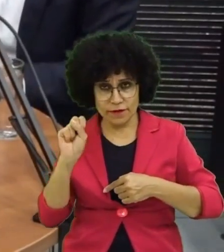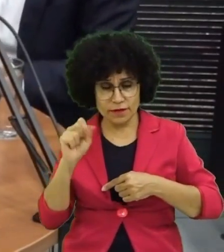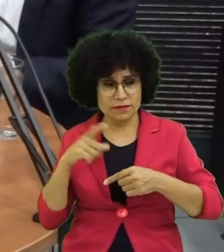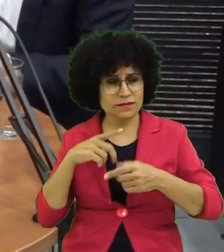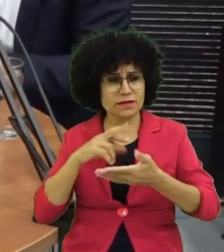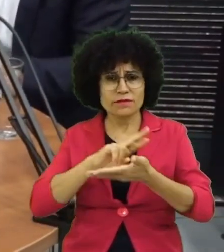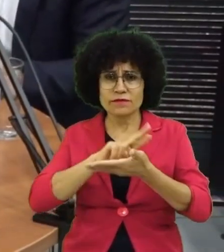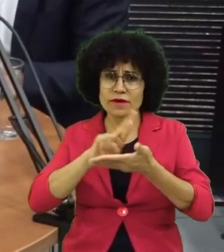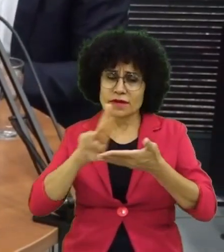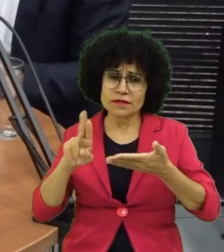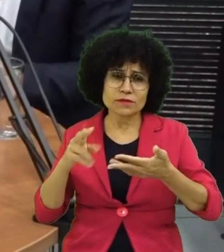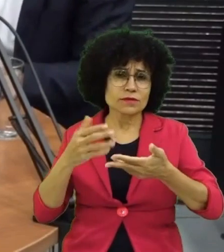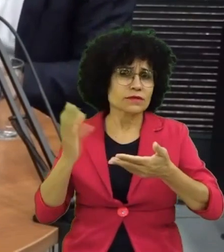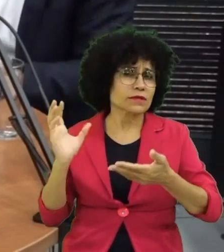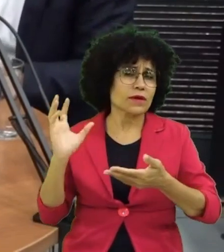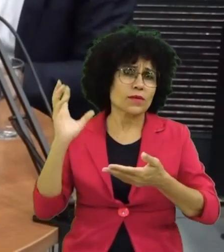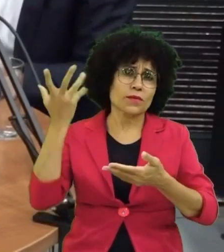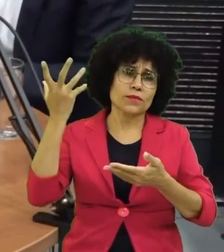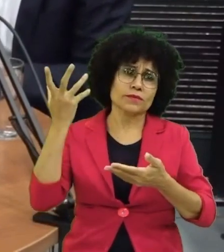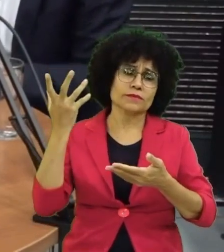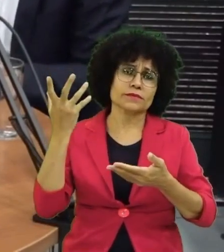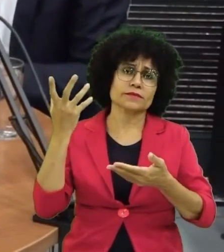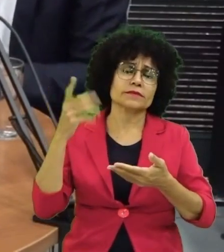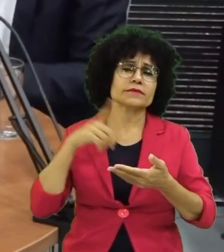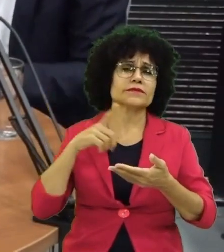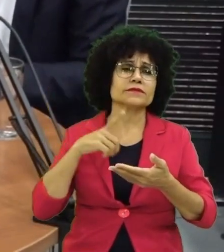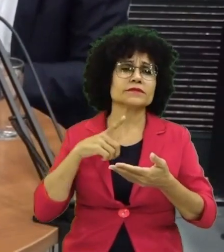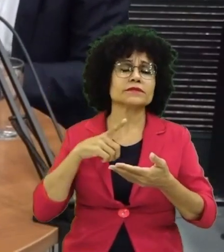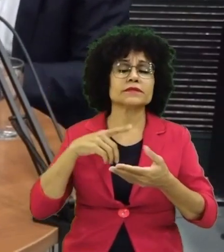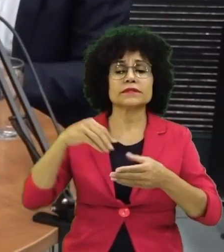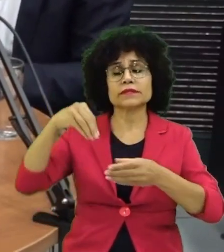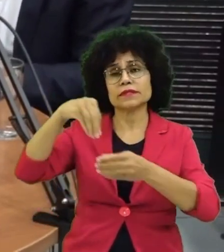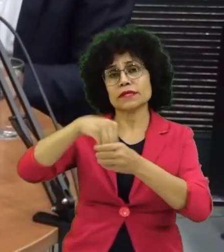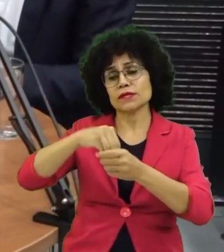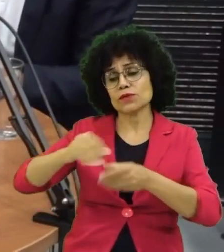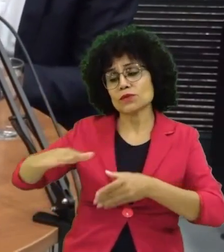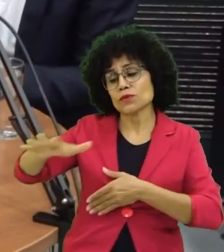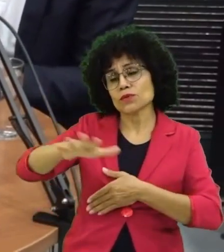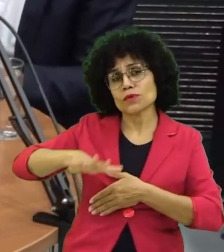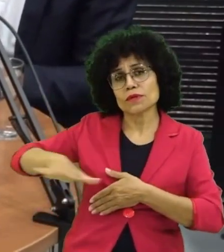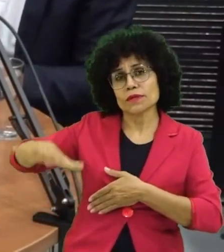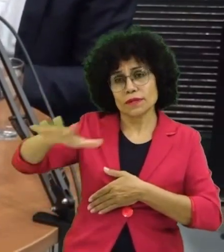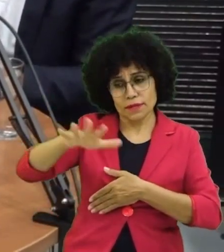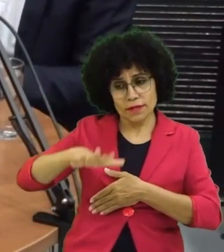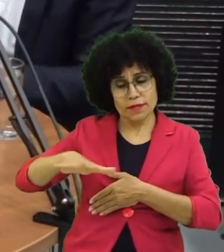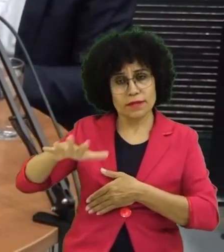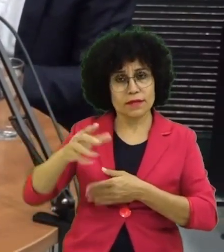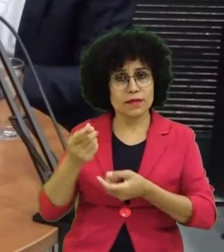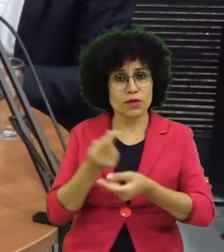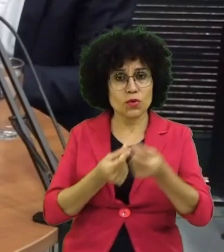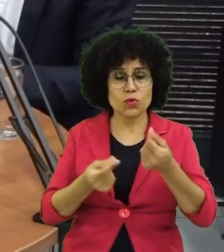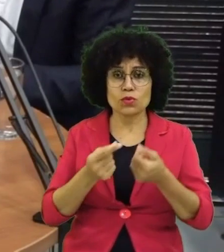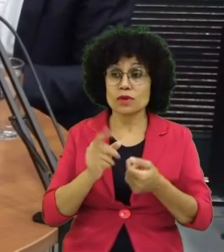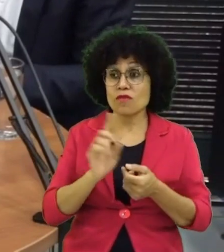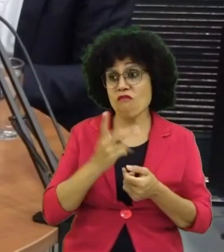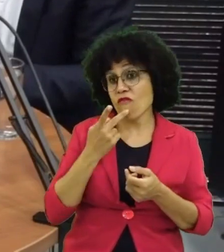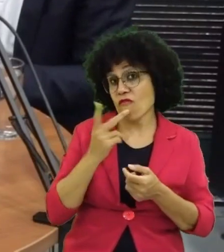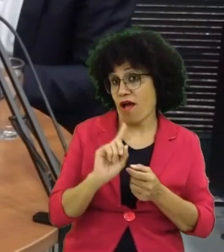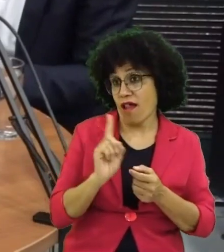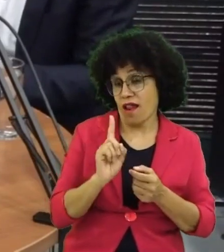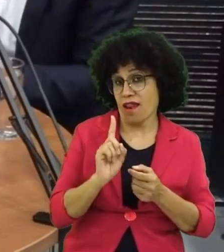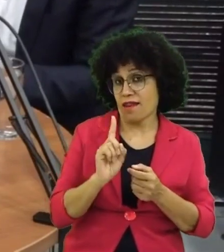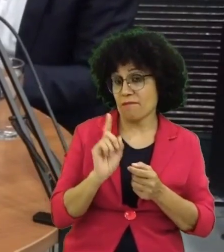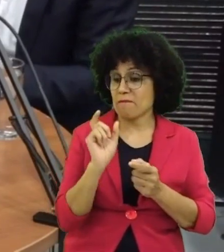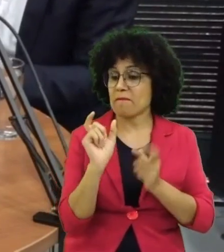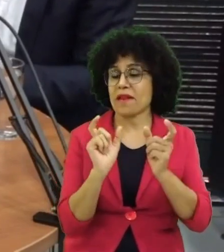coisas que estão acontecendo na área da economia verde. Né? Onde não falamos mais em lixo. Né?